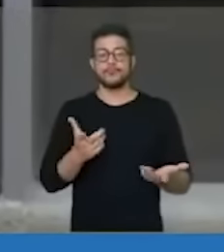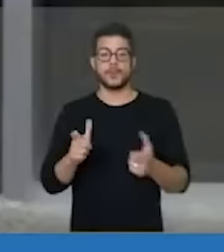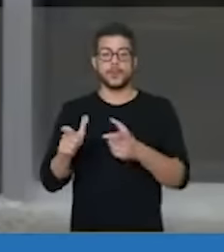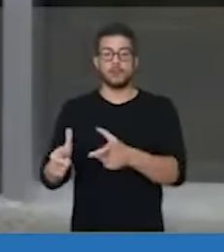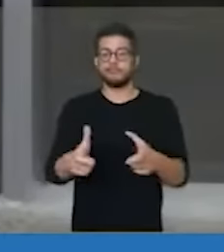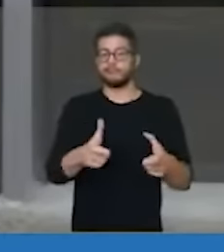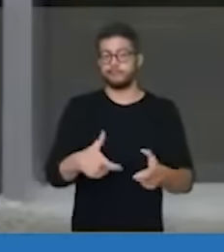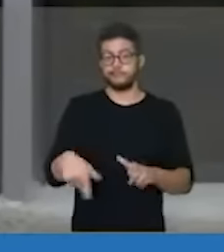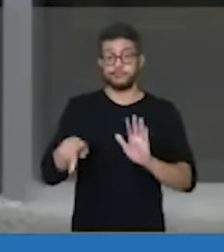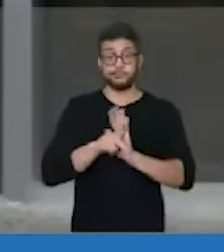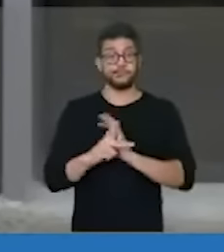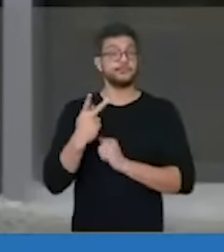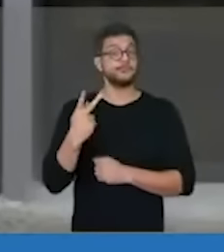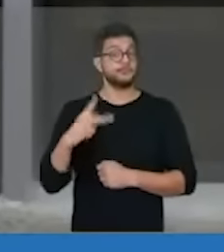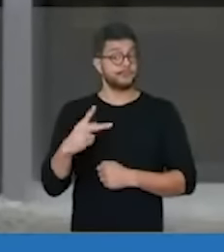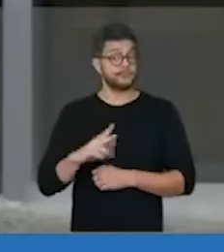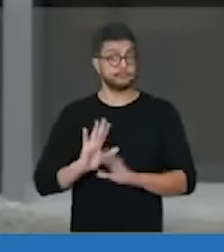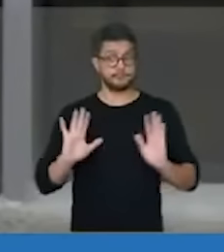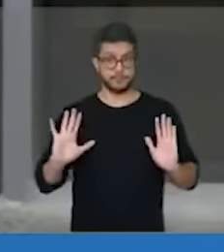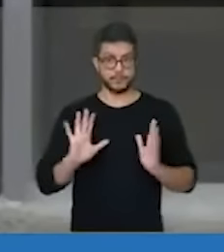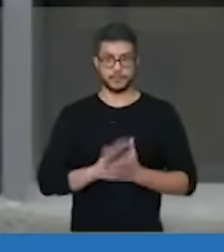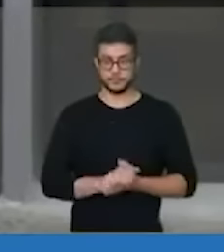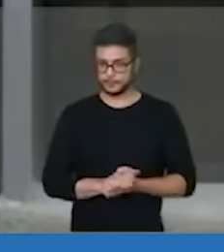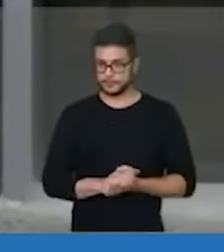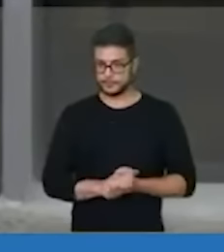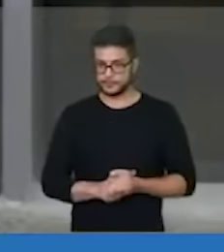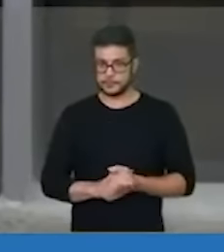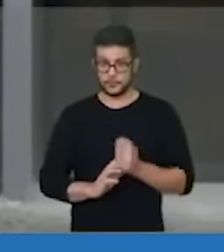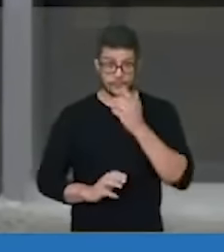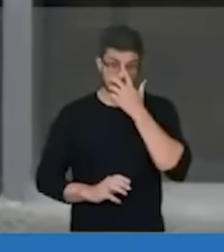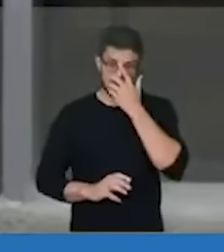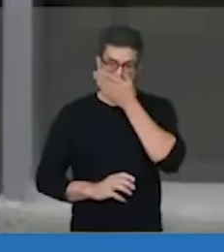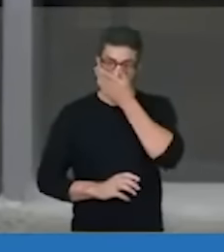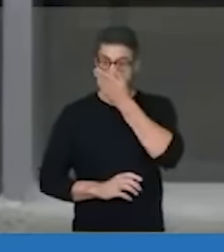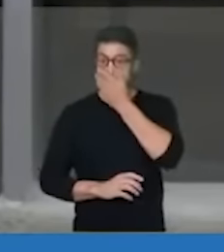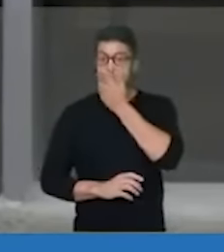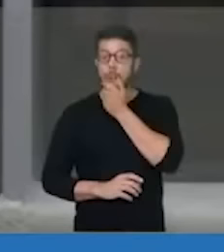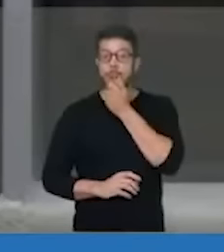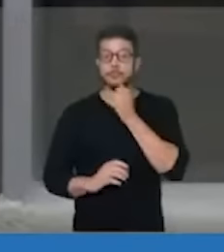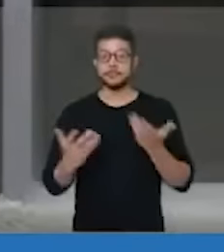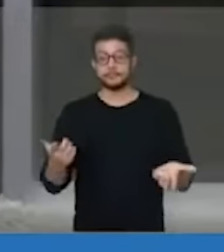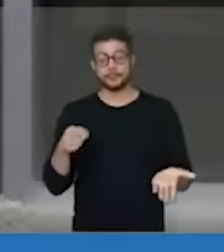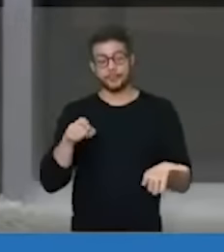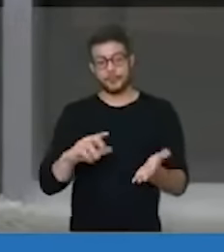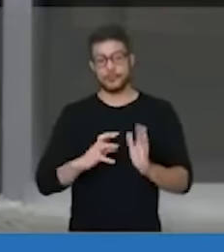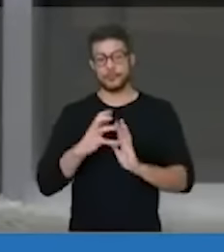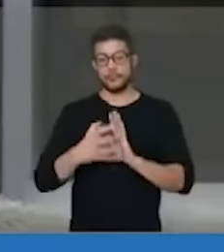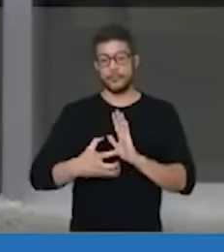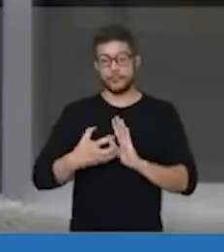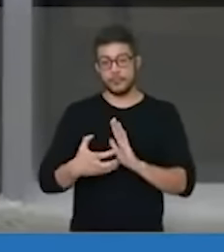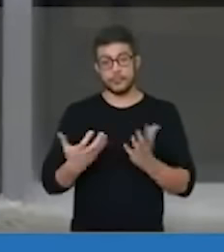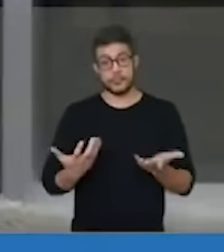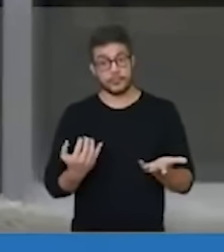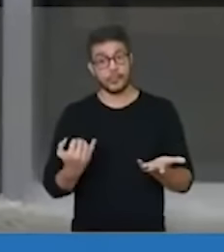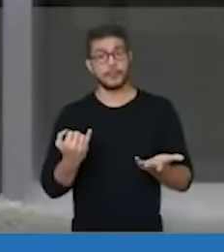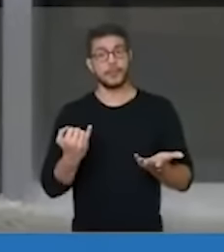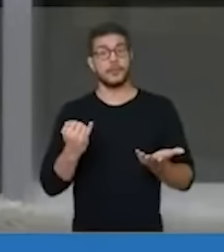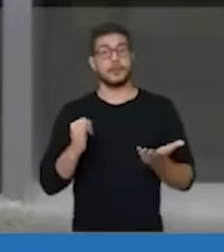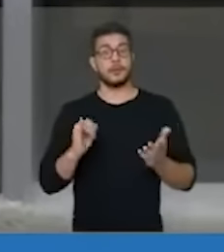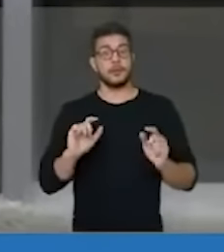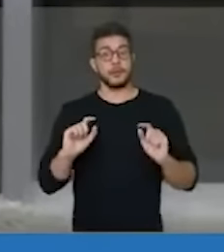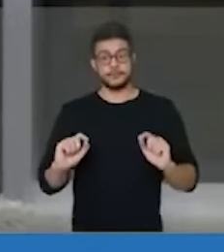regionalidade. Um dado importante que não contribui para a republicanização da República. Não